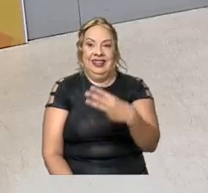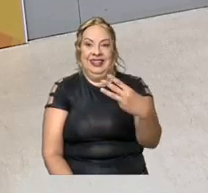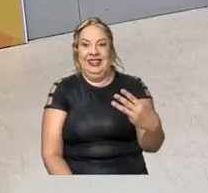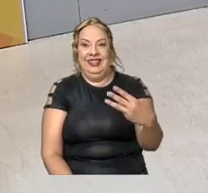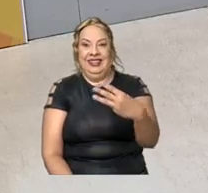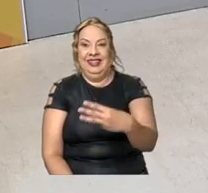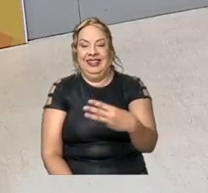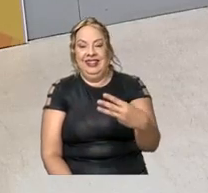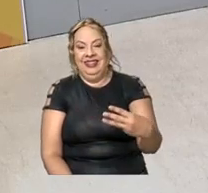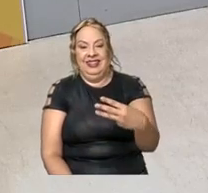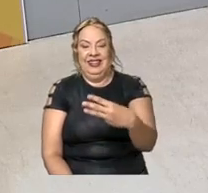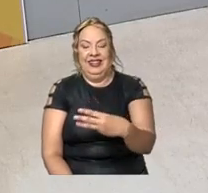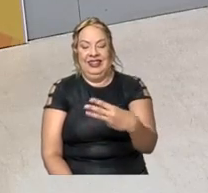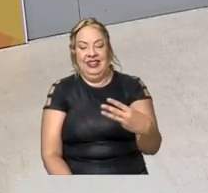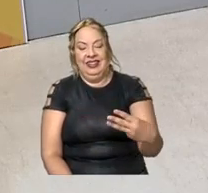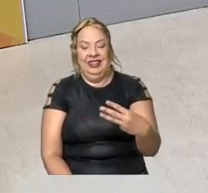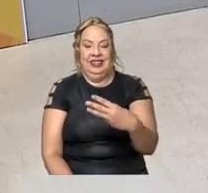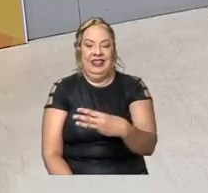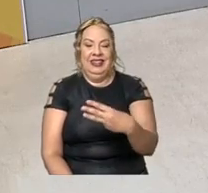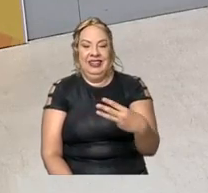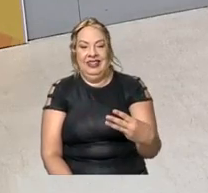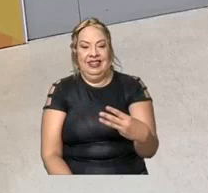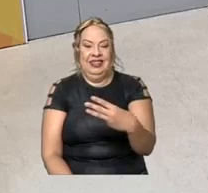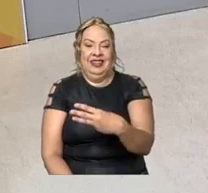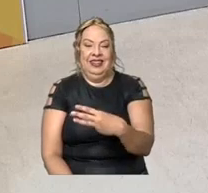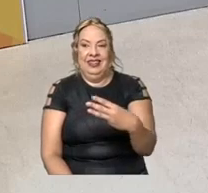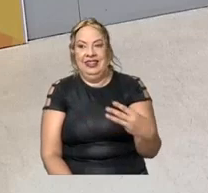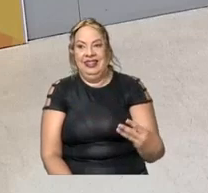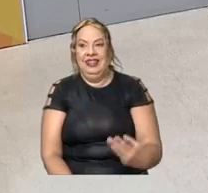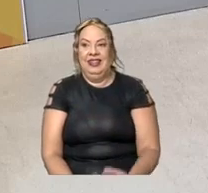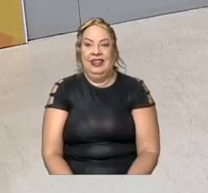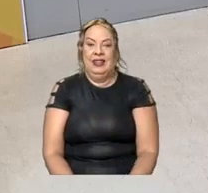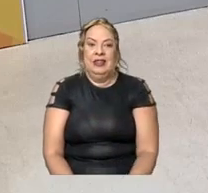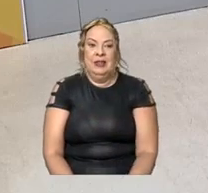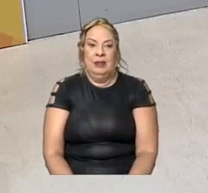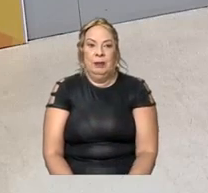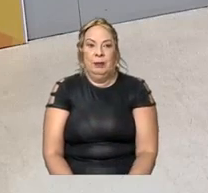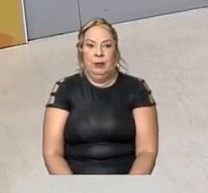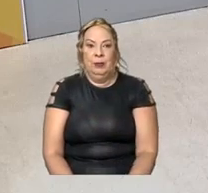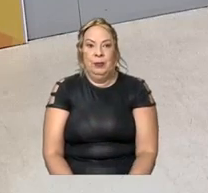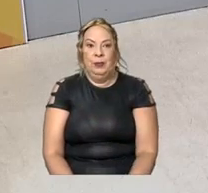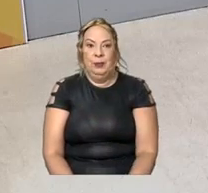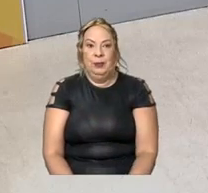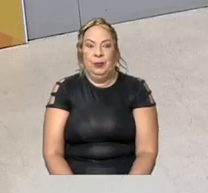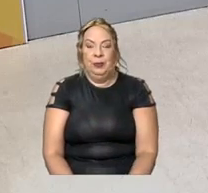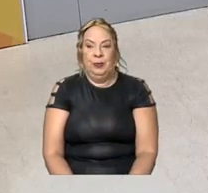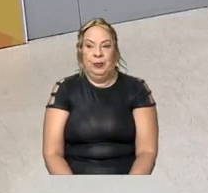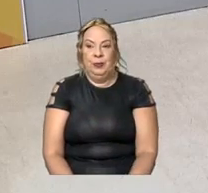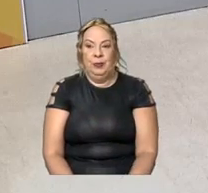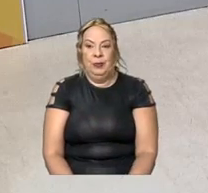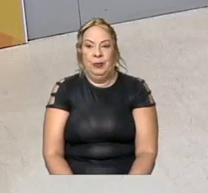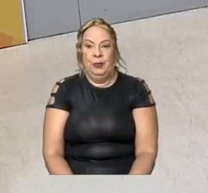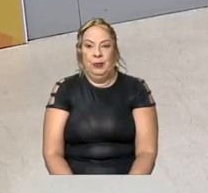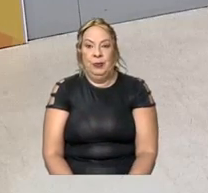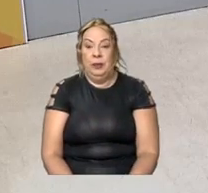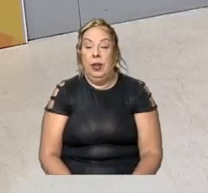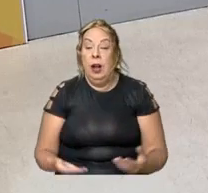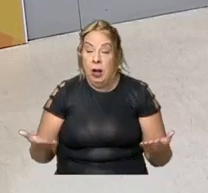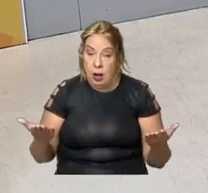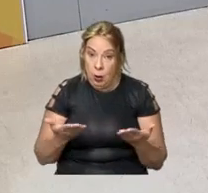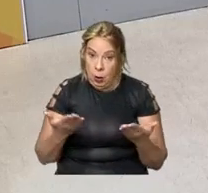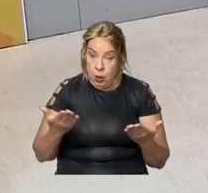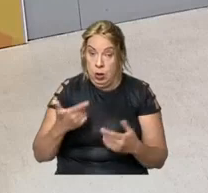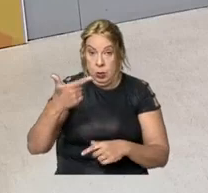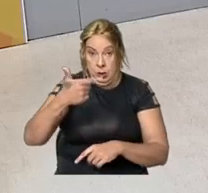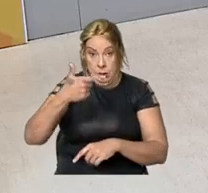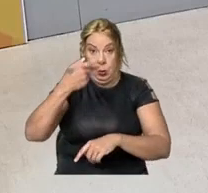33, 33. É a bolinha da vez, já pode marcar, valendo um iPhone. Último modelo, um dos últimos,